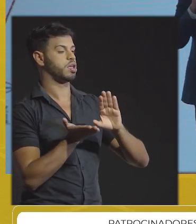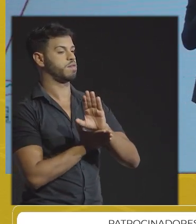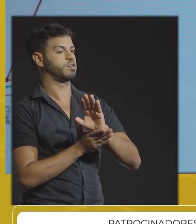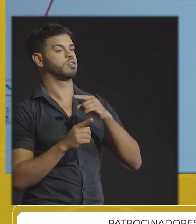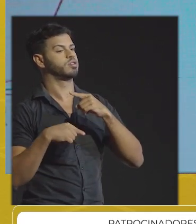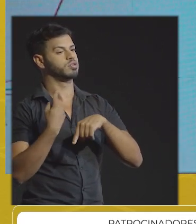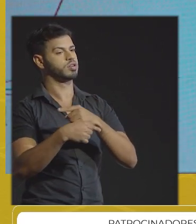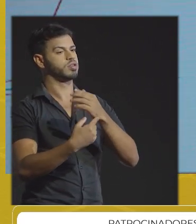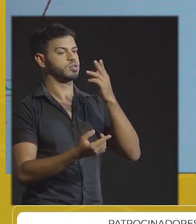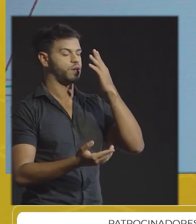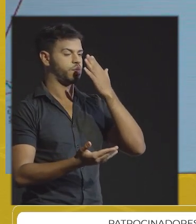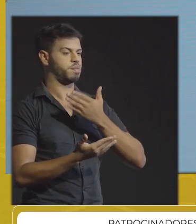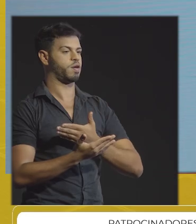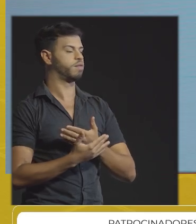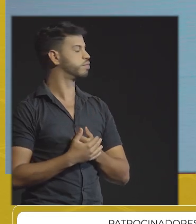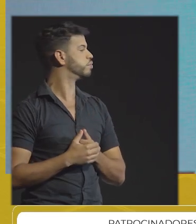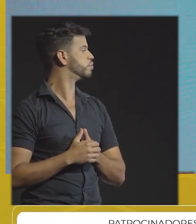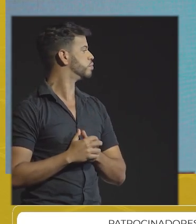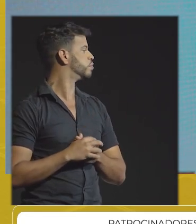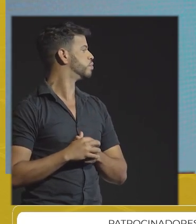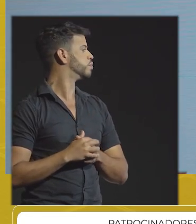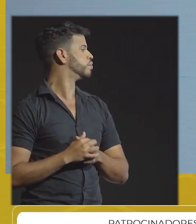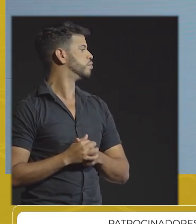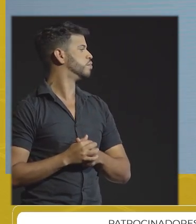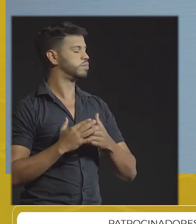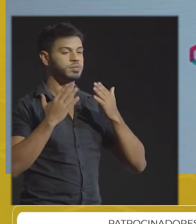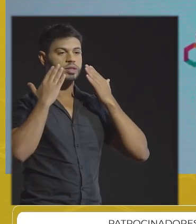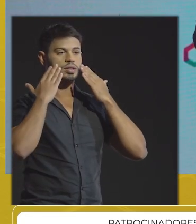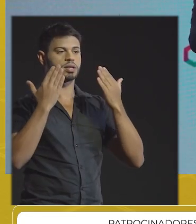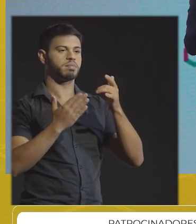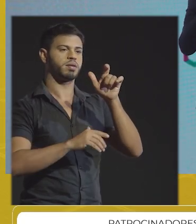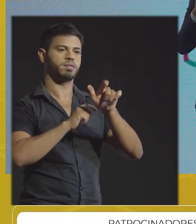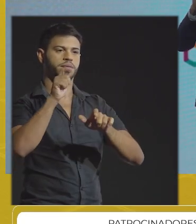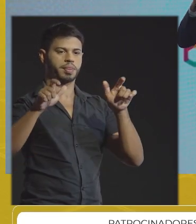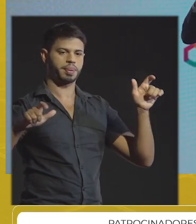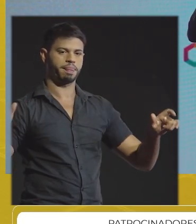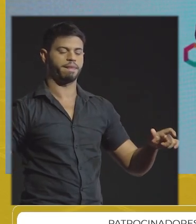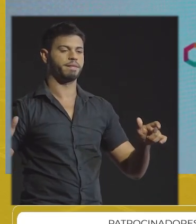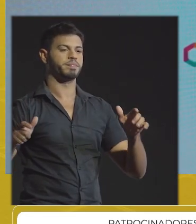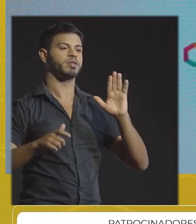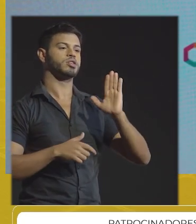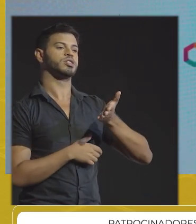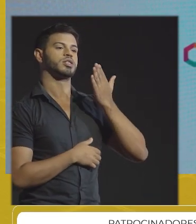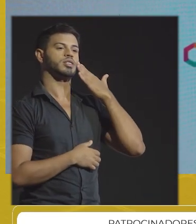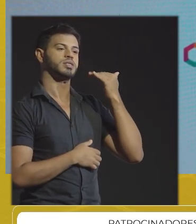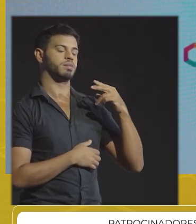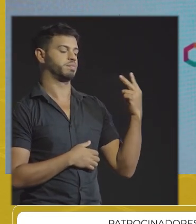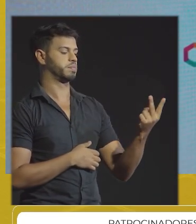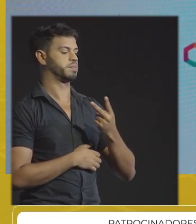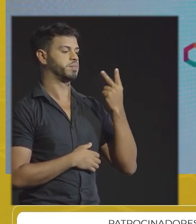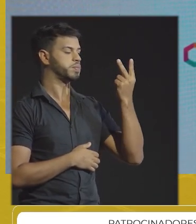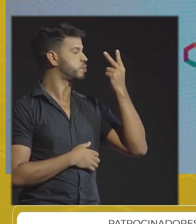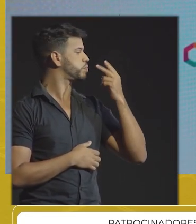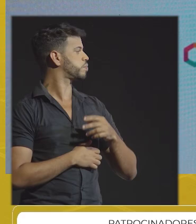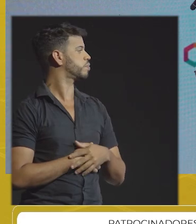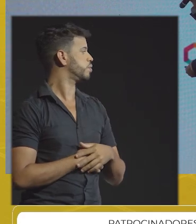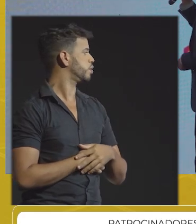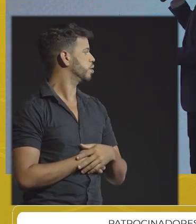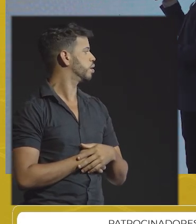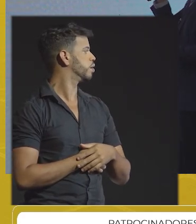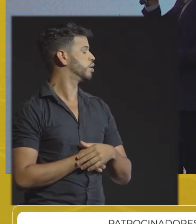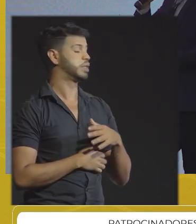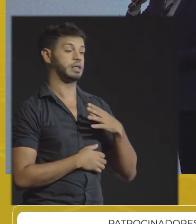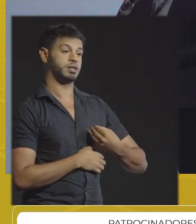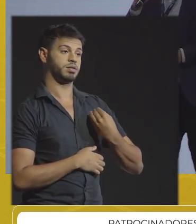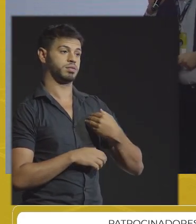geração própria né Vocês se deparam com os clientes e eles já sabem que o preço de energia